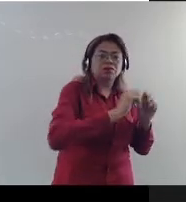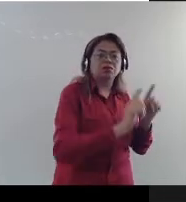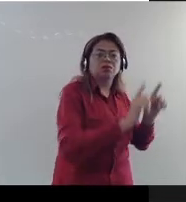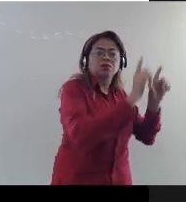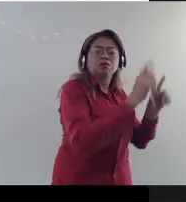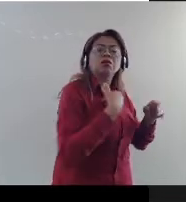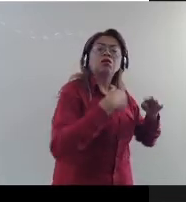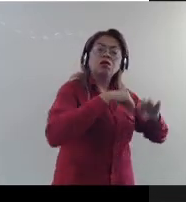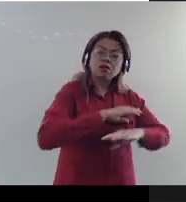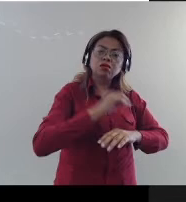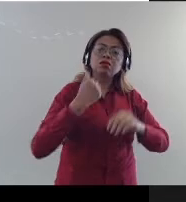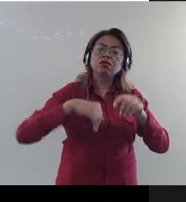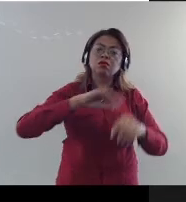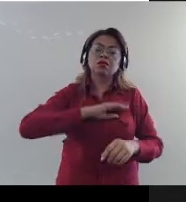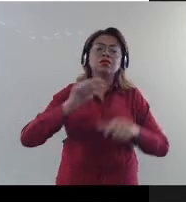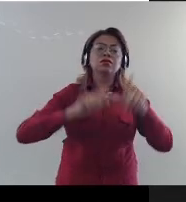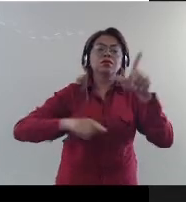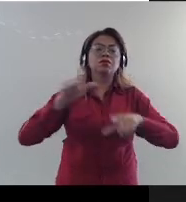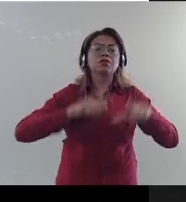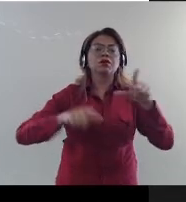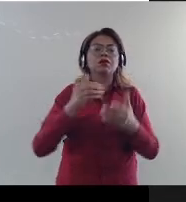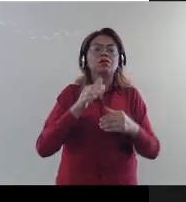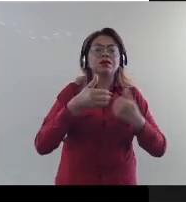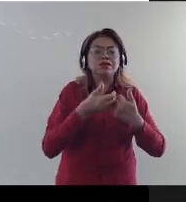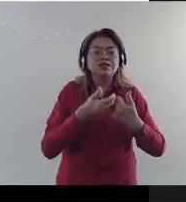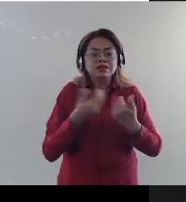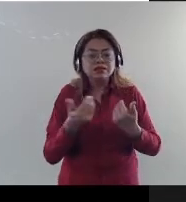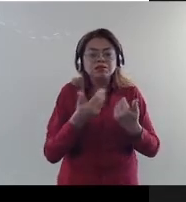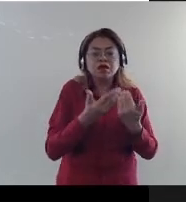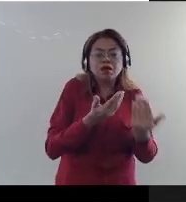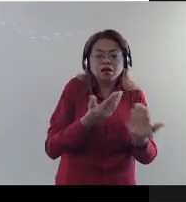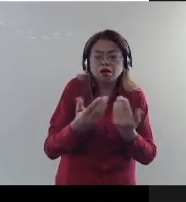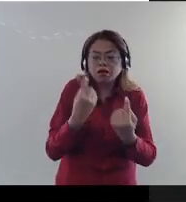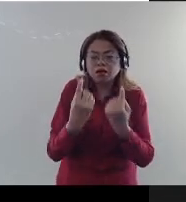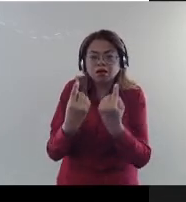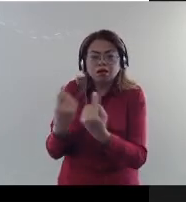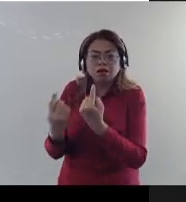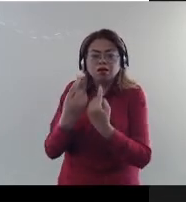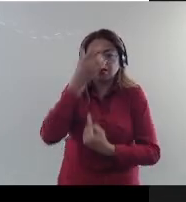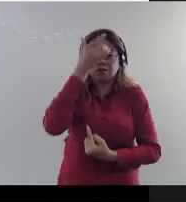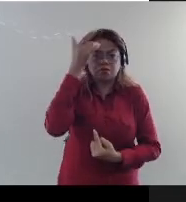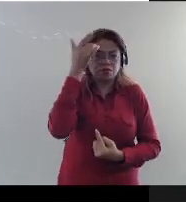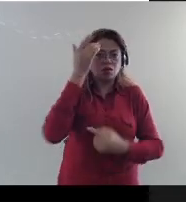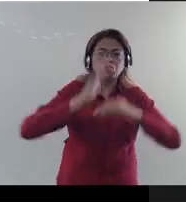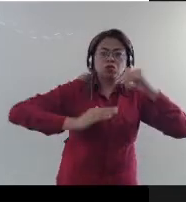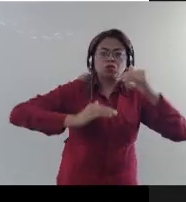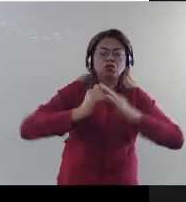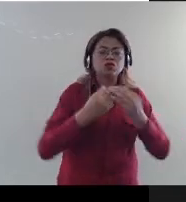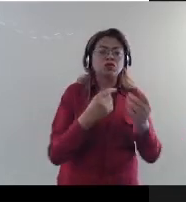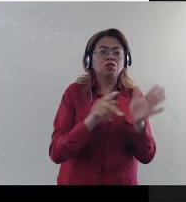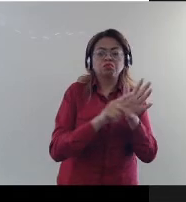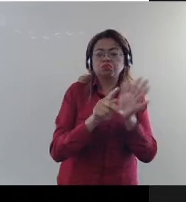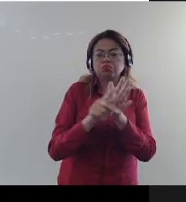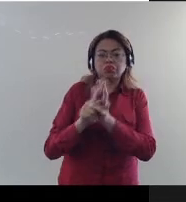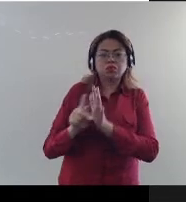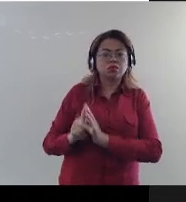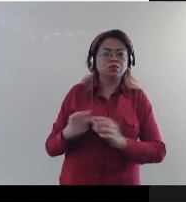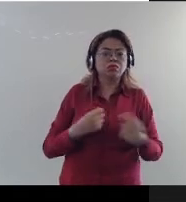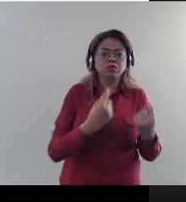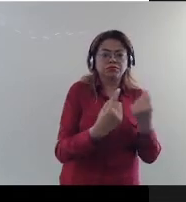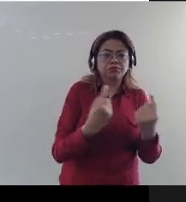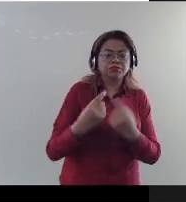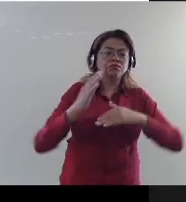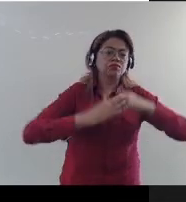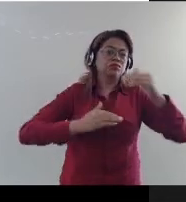workflow de tarefas, dizendo quem faz o quê, para a gente poder também medir a performance de cada um, etc., né? Então, a gente tem trabalhado muito,